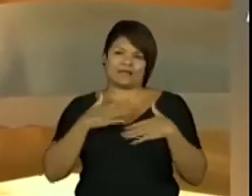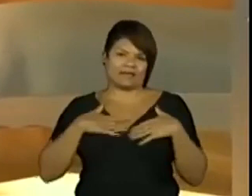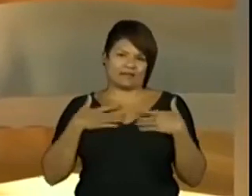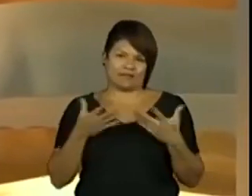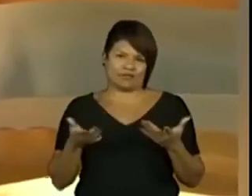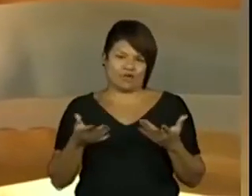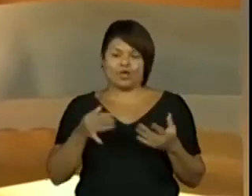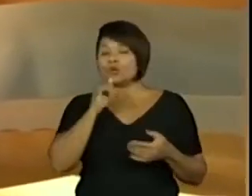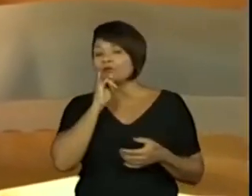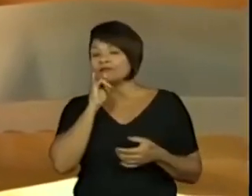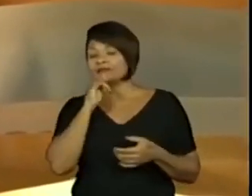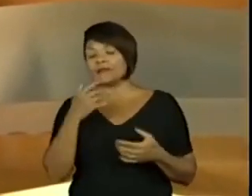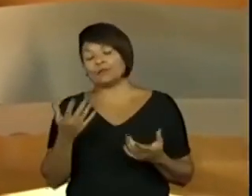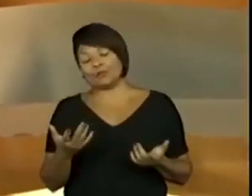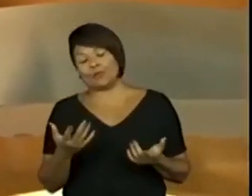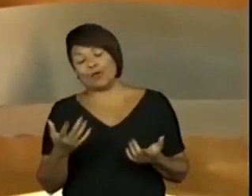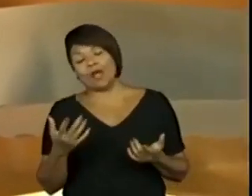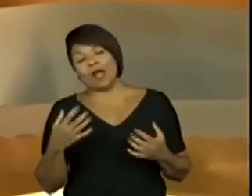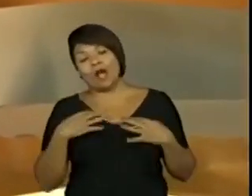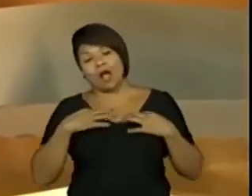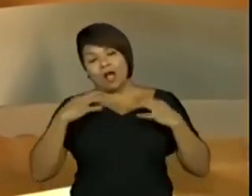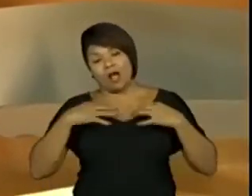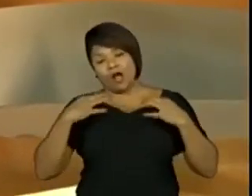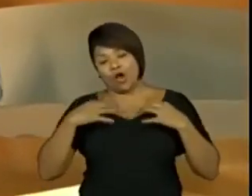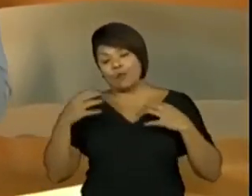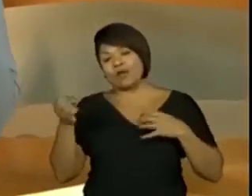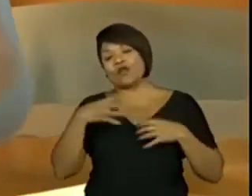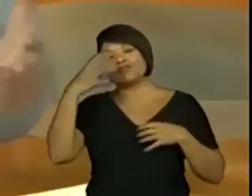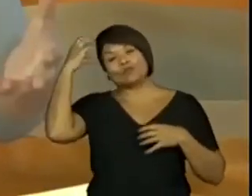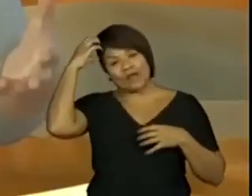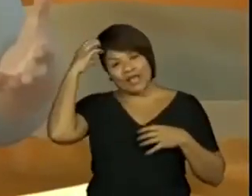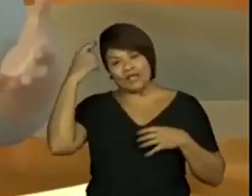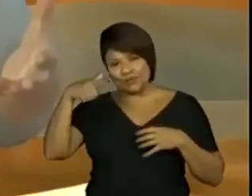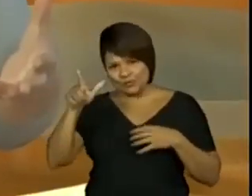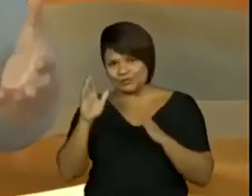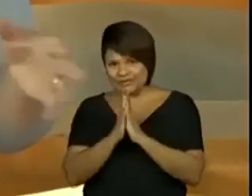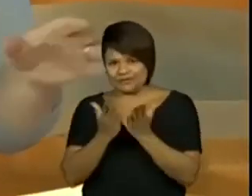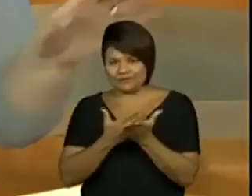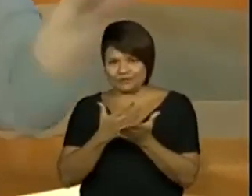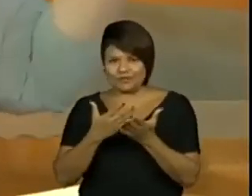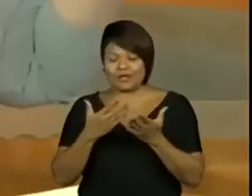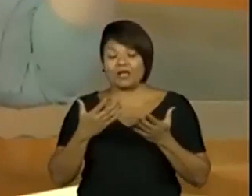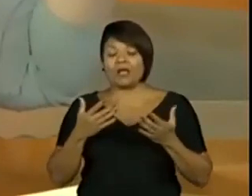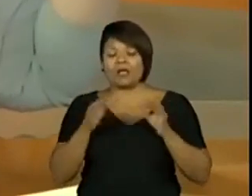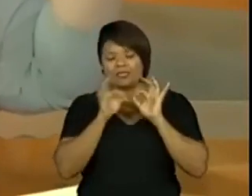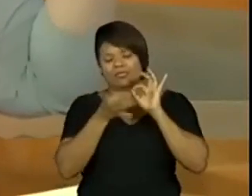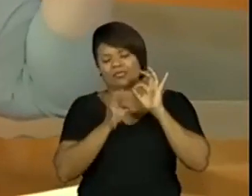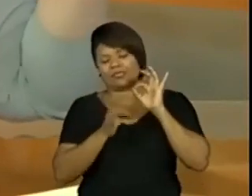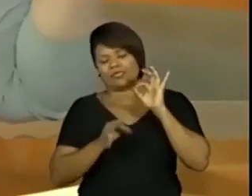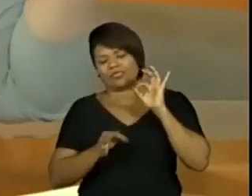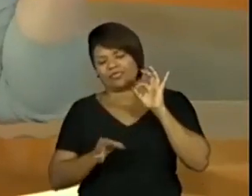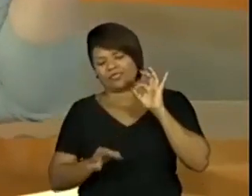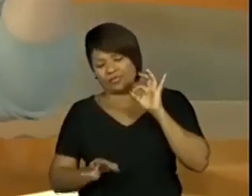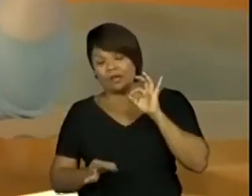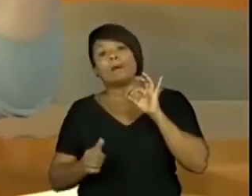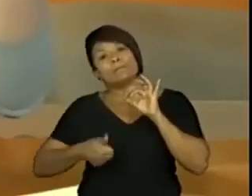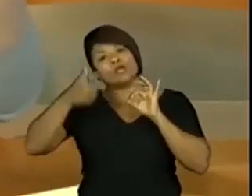se torna uma pessoa melhor, depois de descobrir que a sua vaidade o cegou. Doralice, aqui no